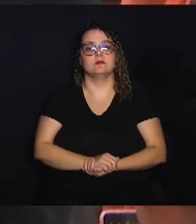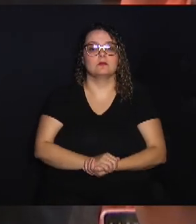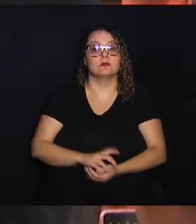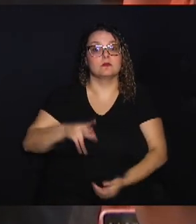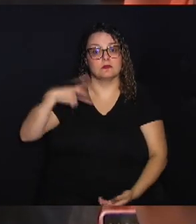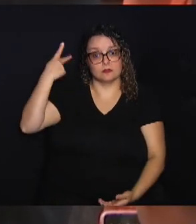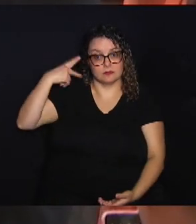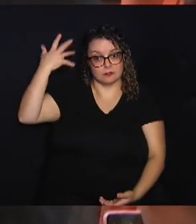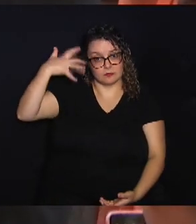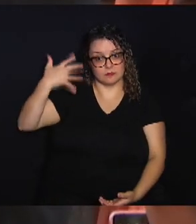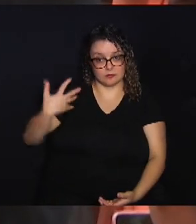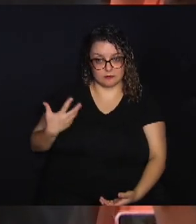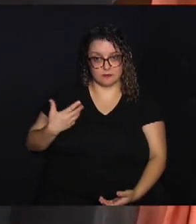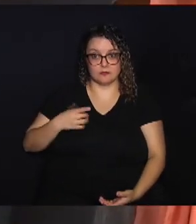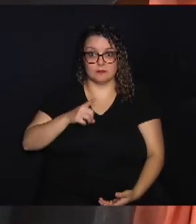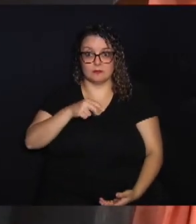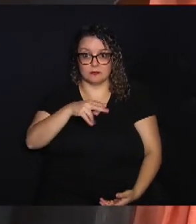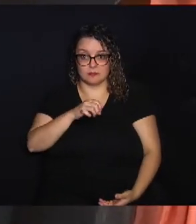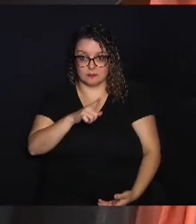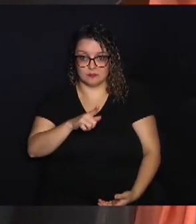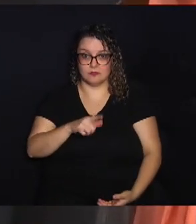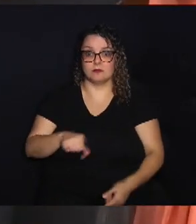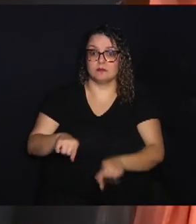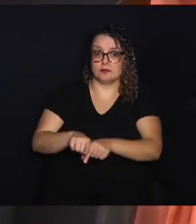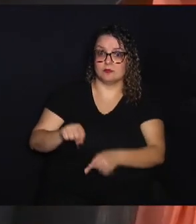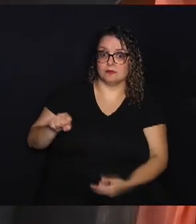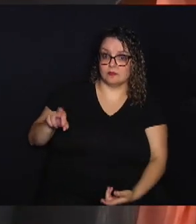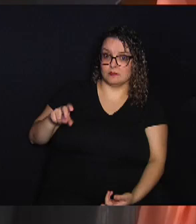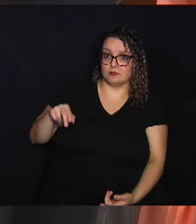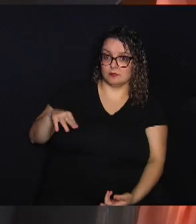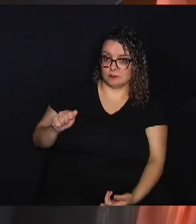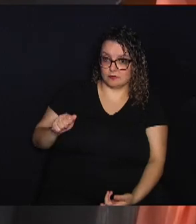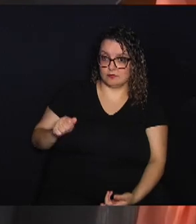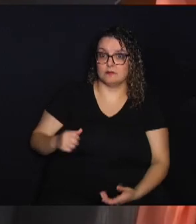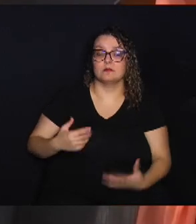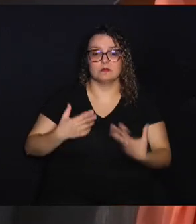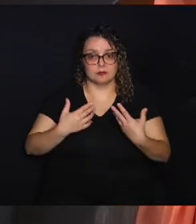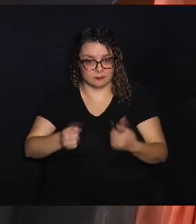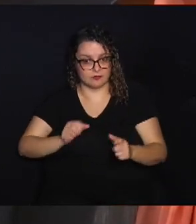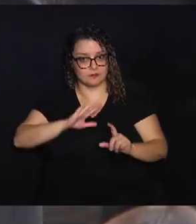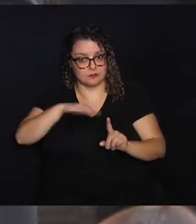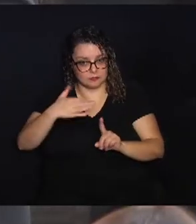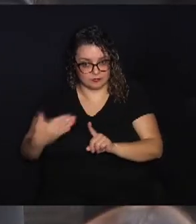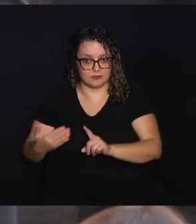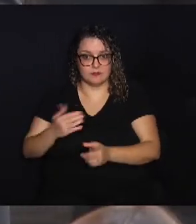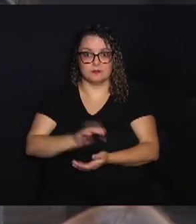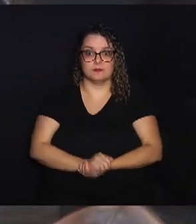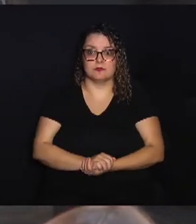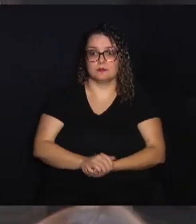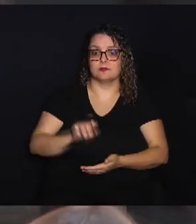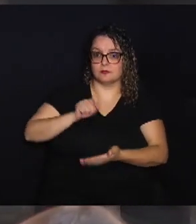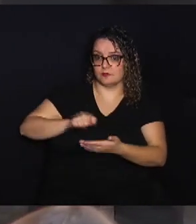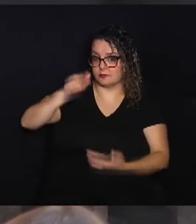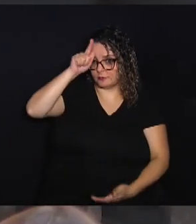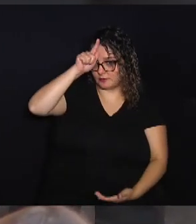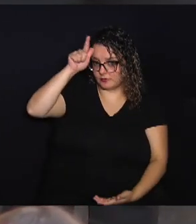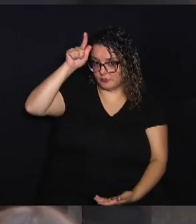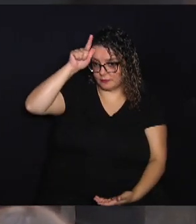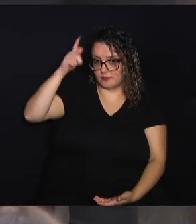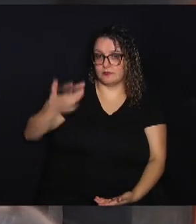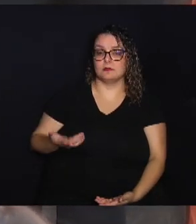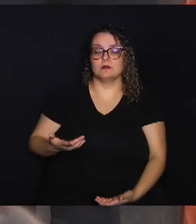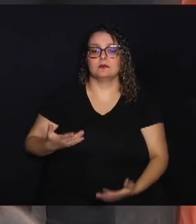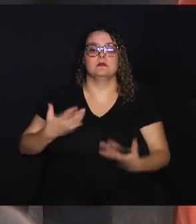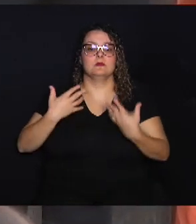Guida Calisto, Daniel Zulian e Suramaia Vieira também receberam o diploma. De autoria do vereador Gustavo